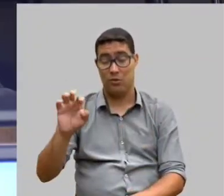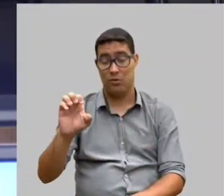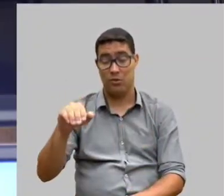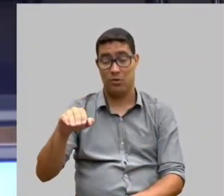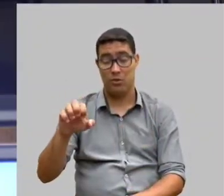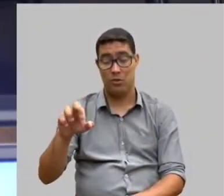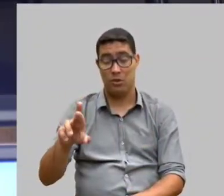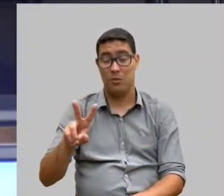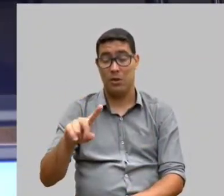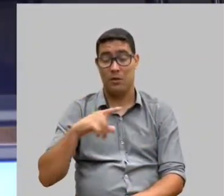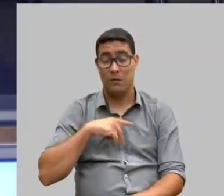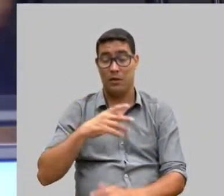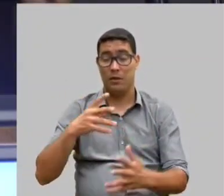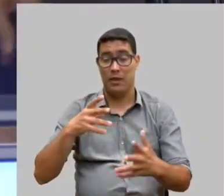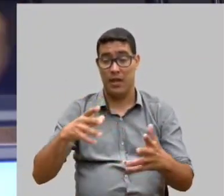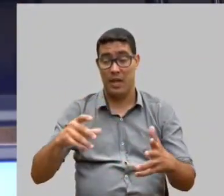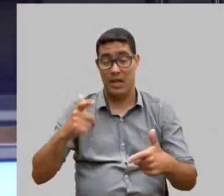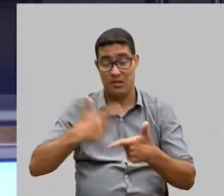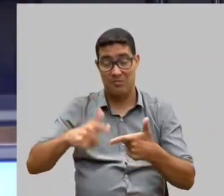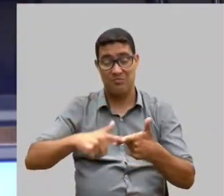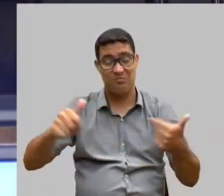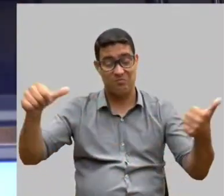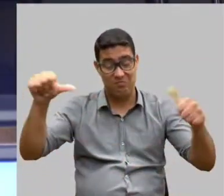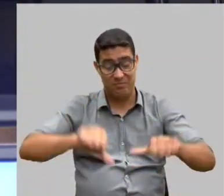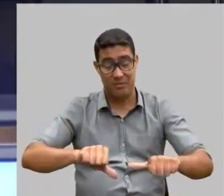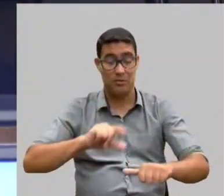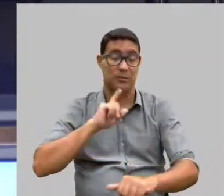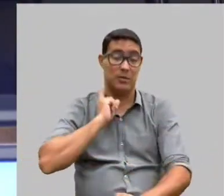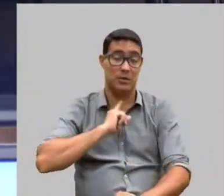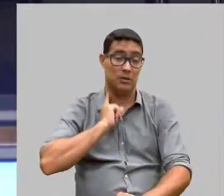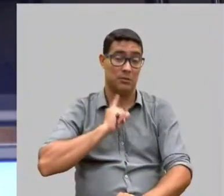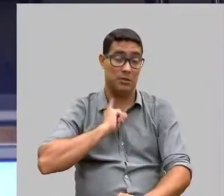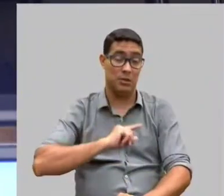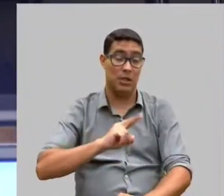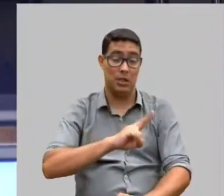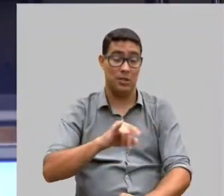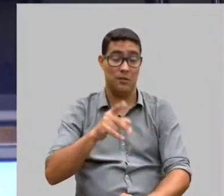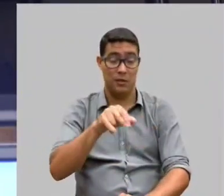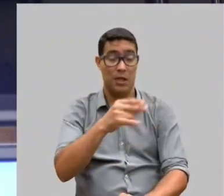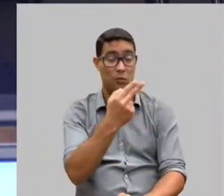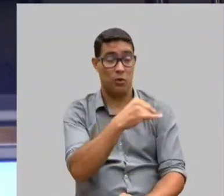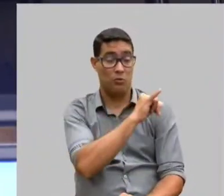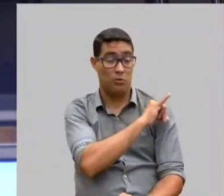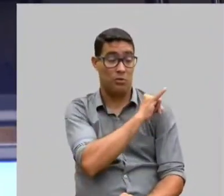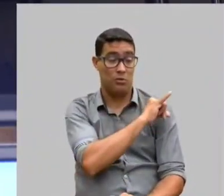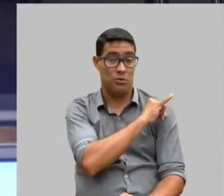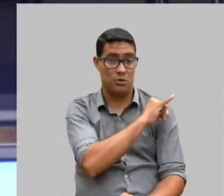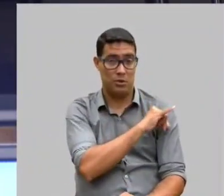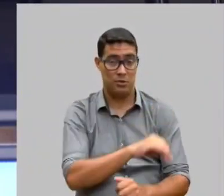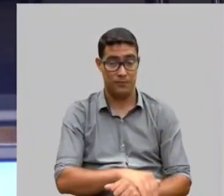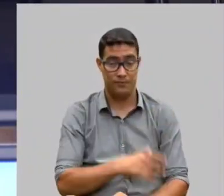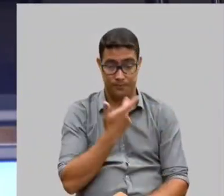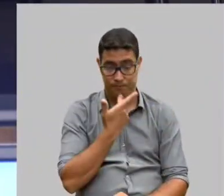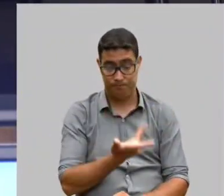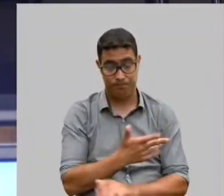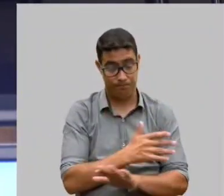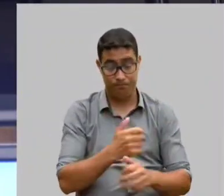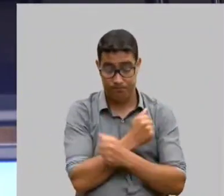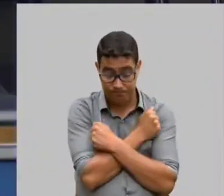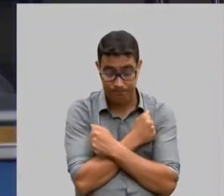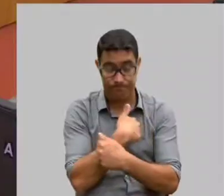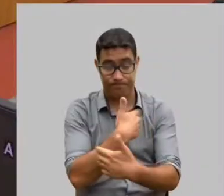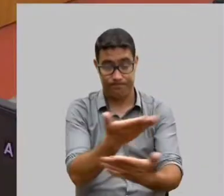destruição de Minas Gerais e e seremos do Rio de Janeiro amanhã é só isso que eu queria dizer um grande abraço